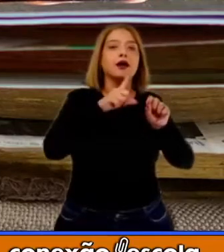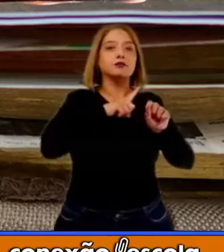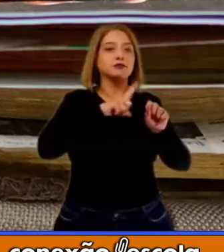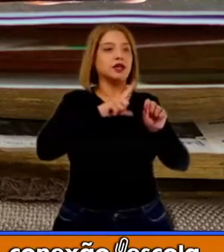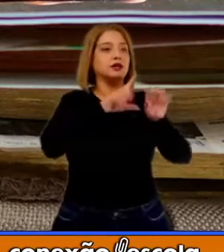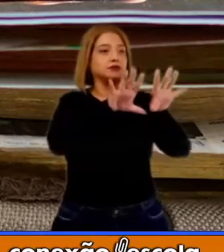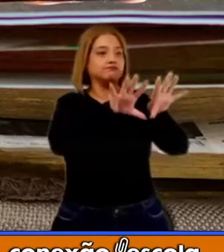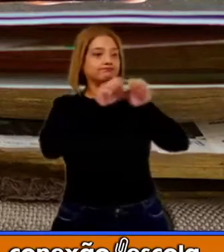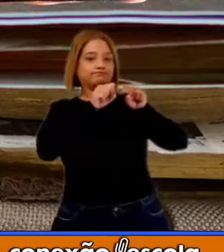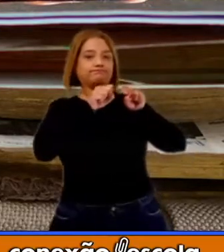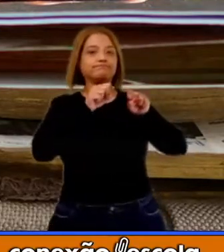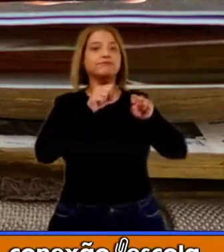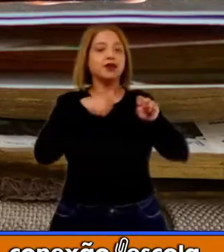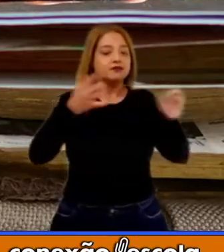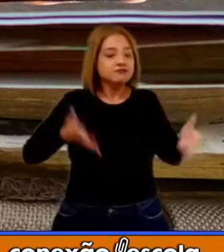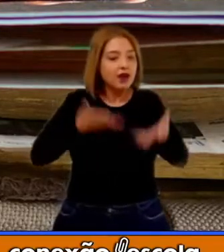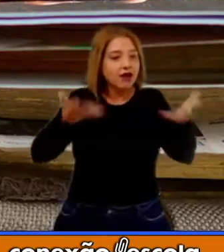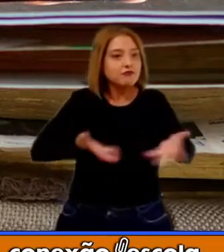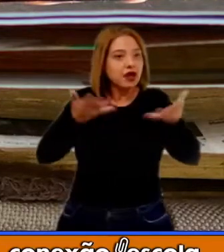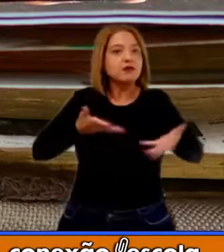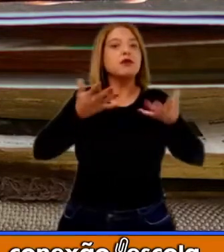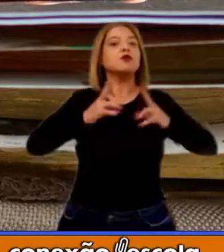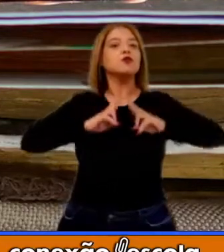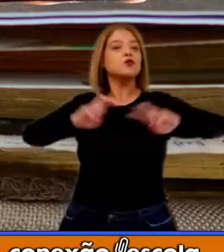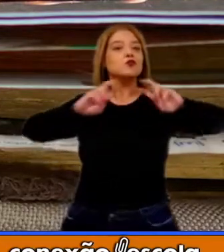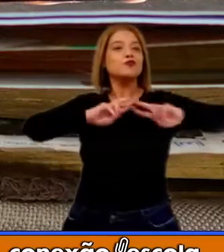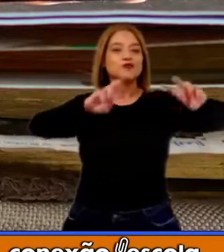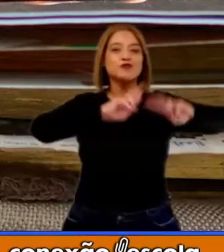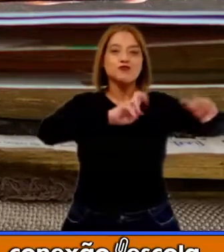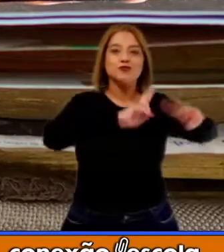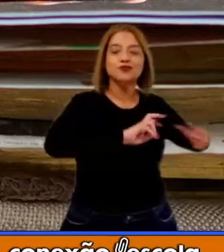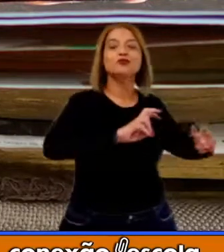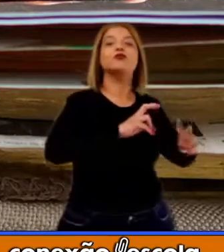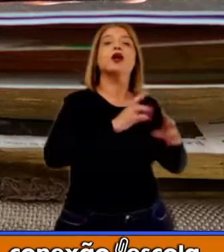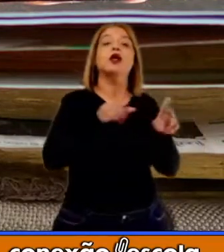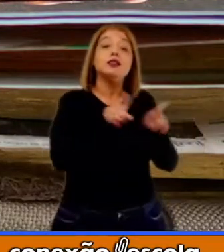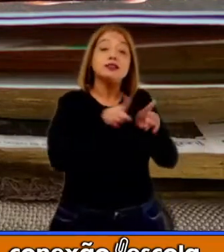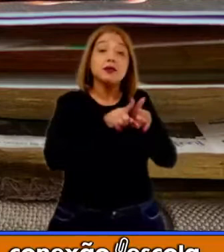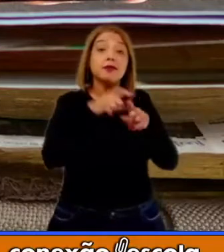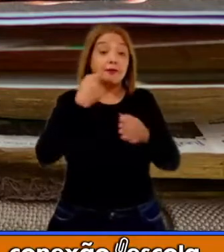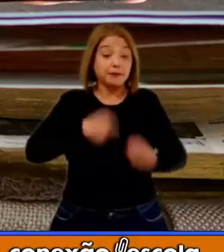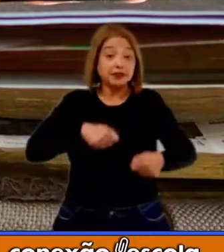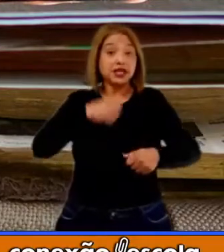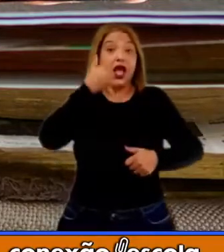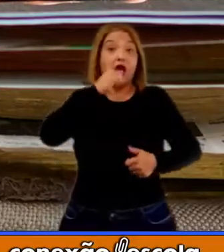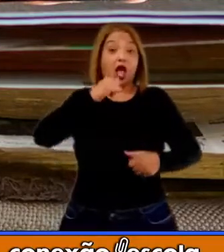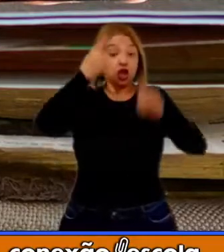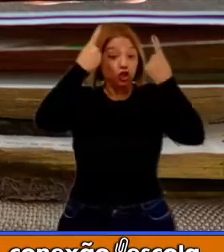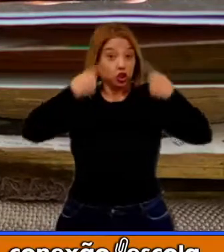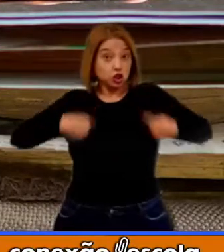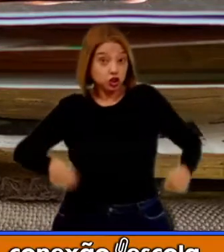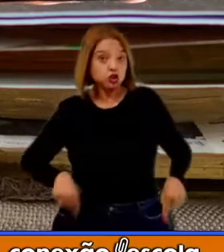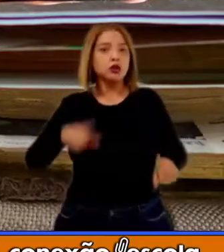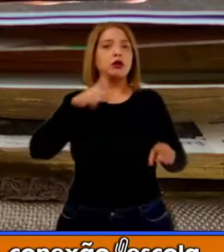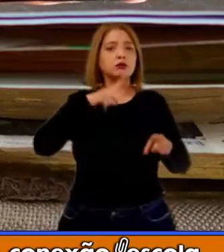estímulos, necessitam de energia, reproduzem e evoluem, certo?